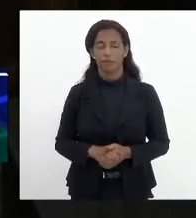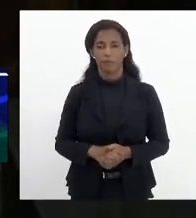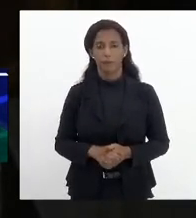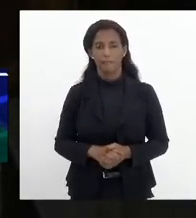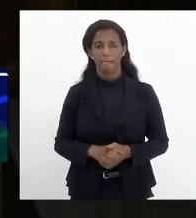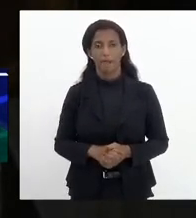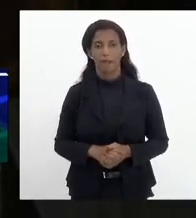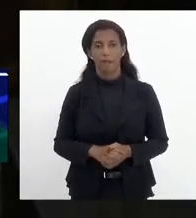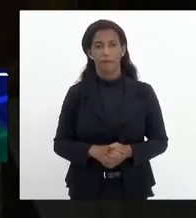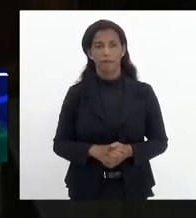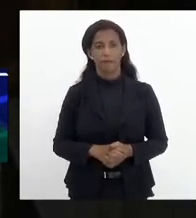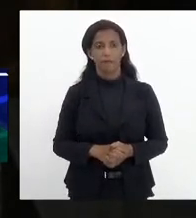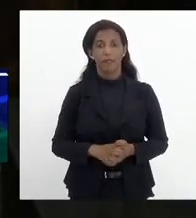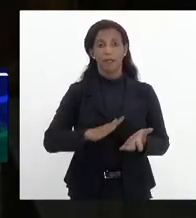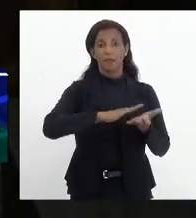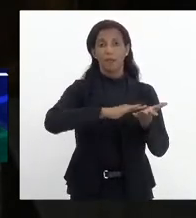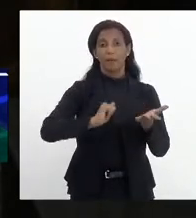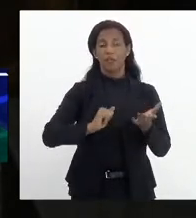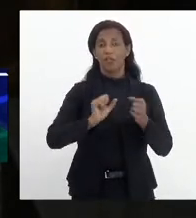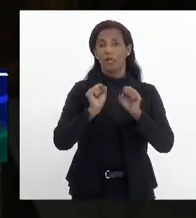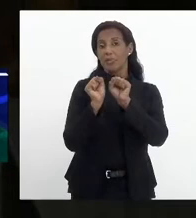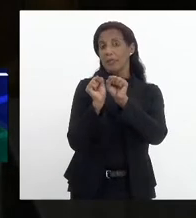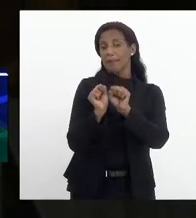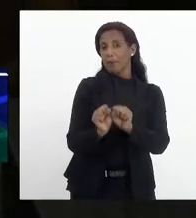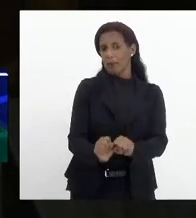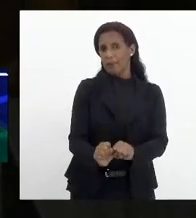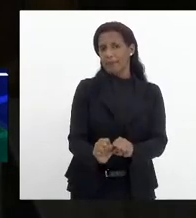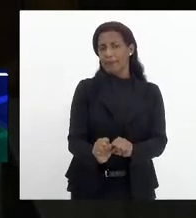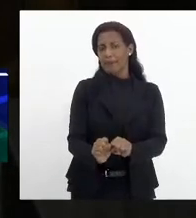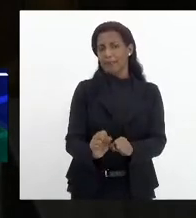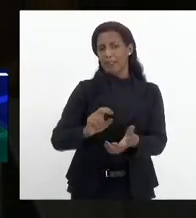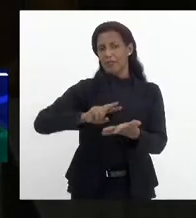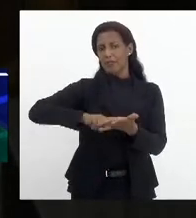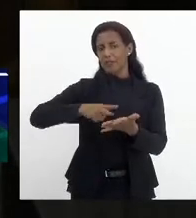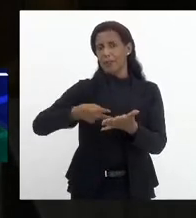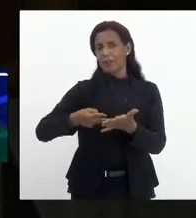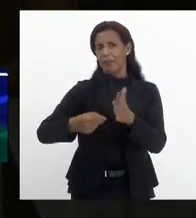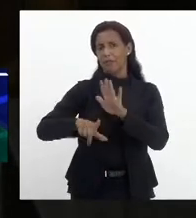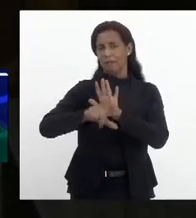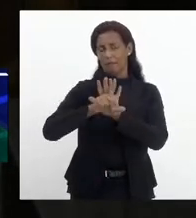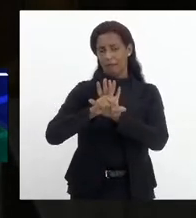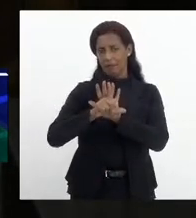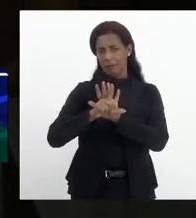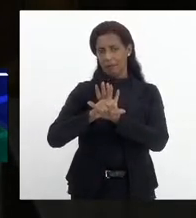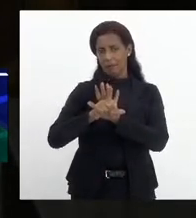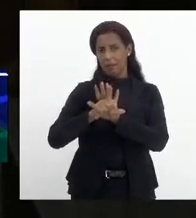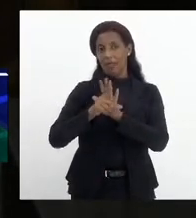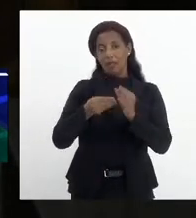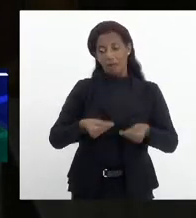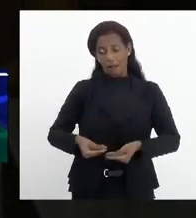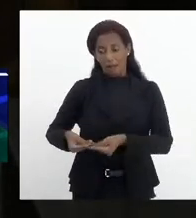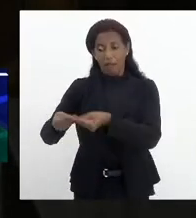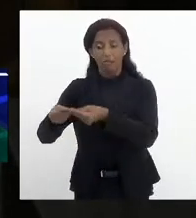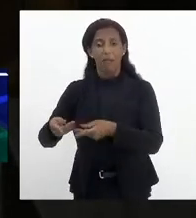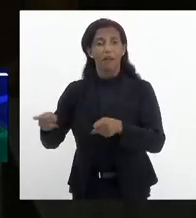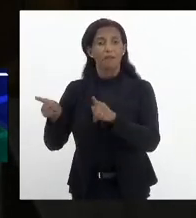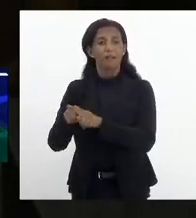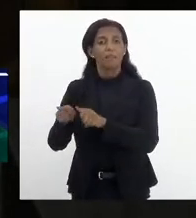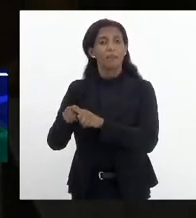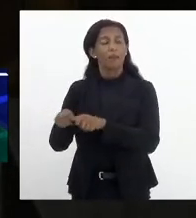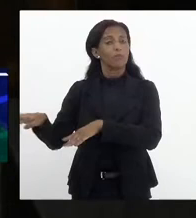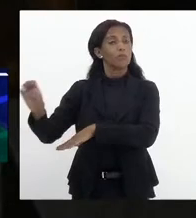para tirar esse poder discricionário de interpretar a lei e pode servir também para o